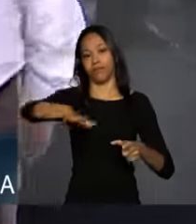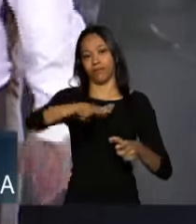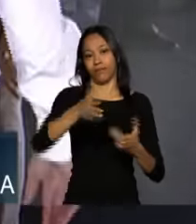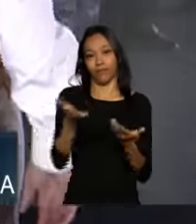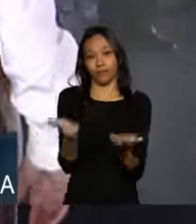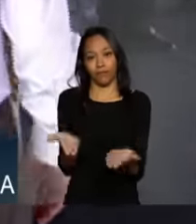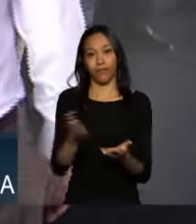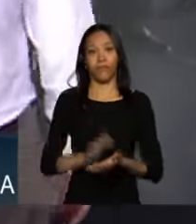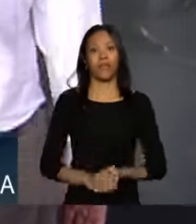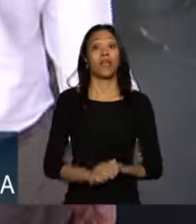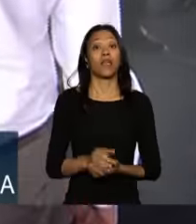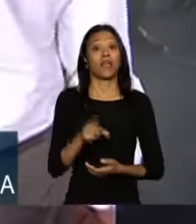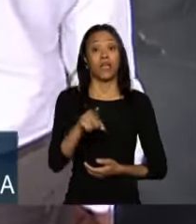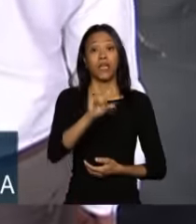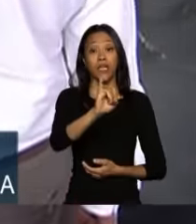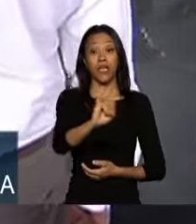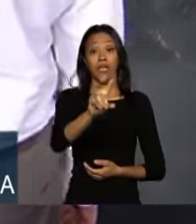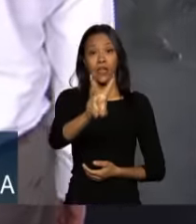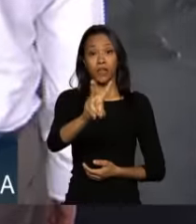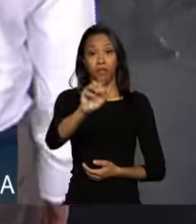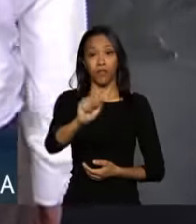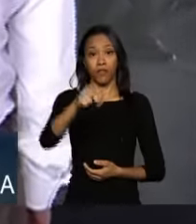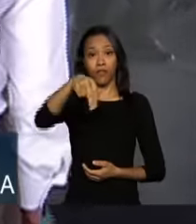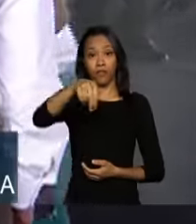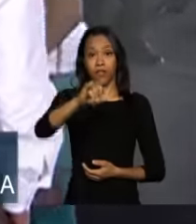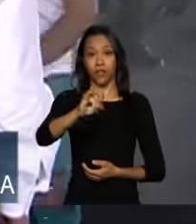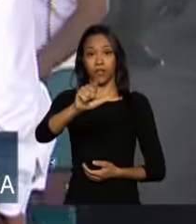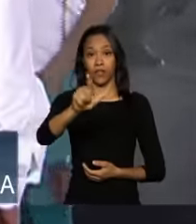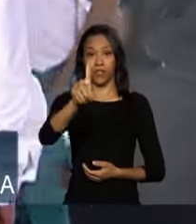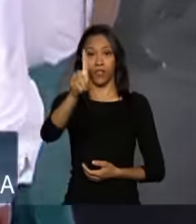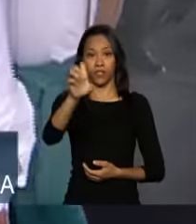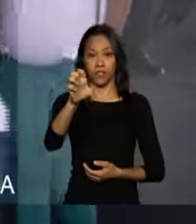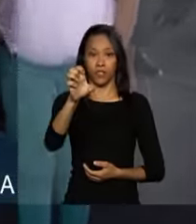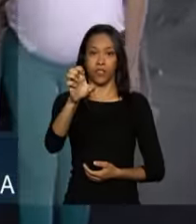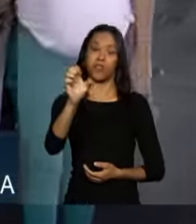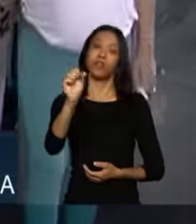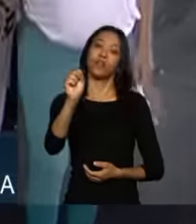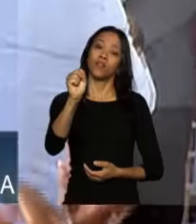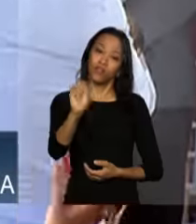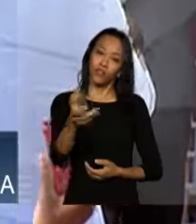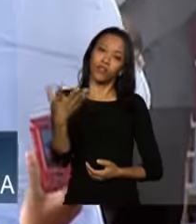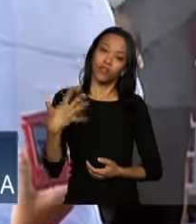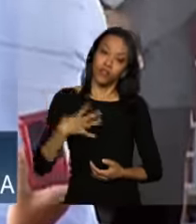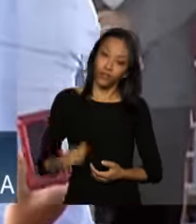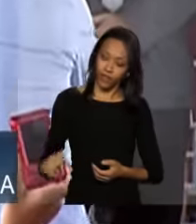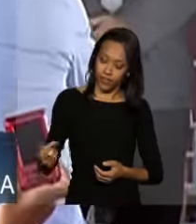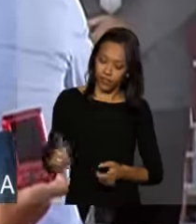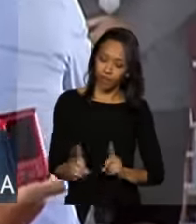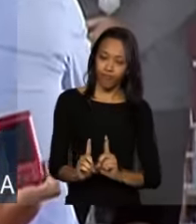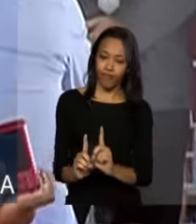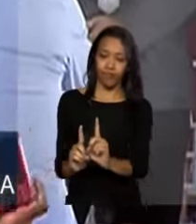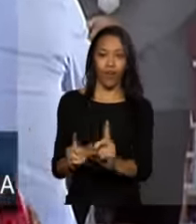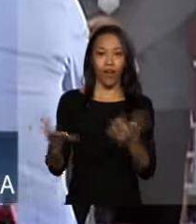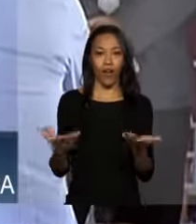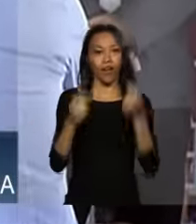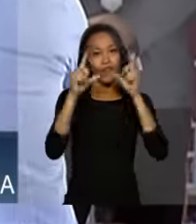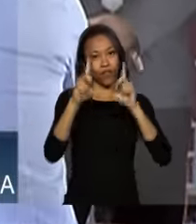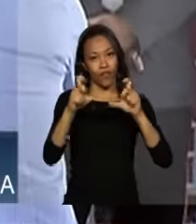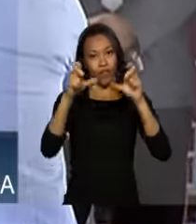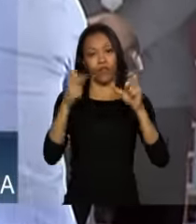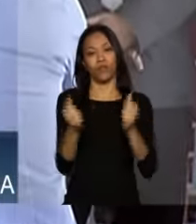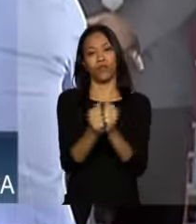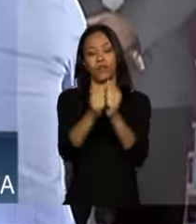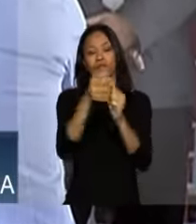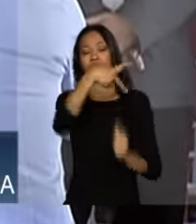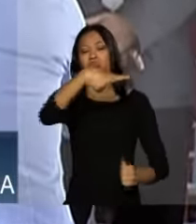imóvel. Ivanildes da Silva Santos, ela está vindo com a filha receber as chaves, vai tirar foto com a